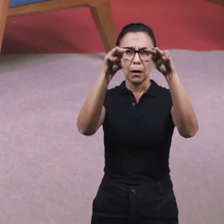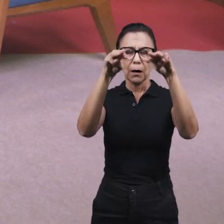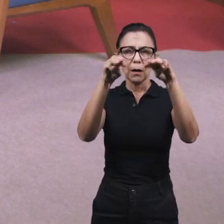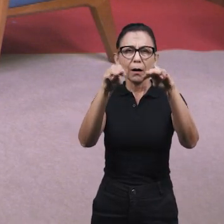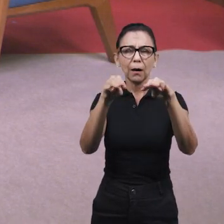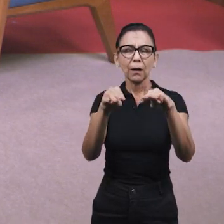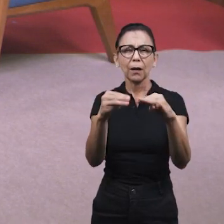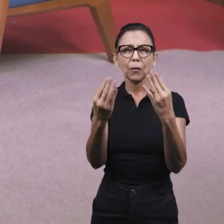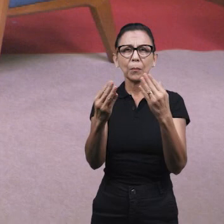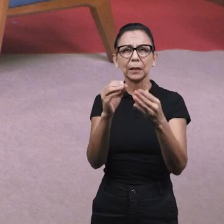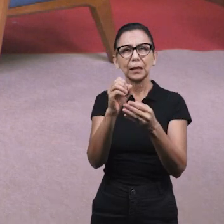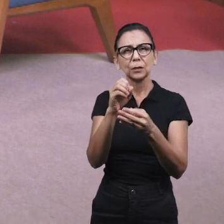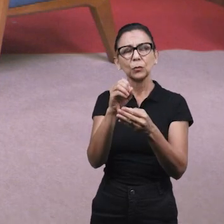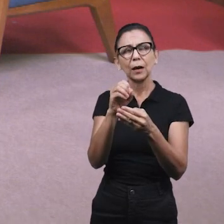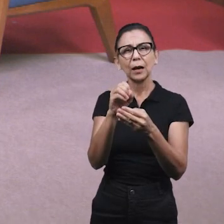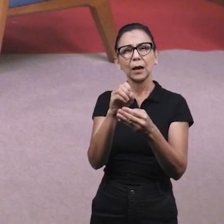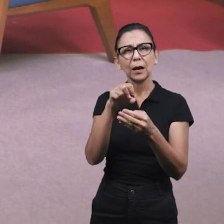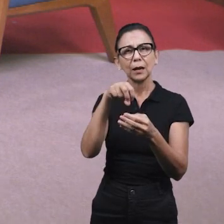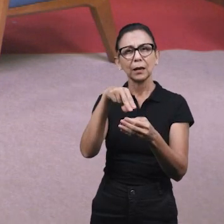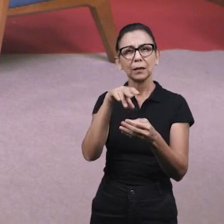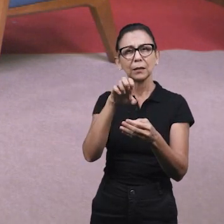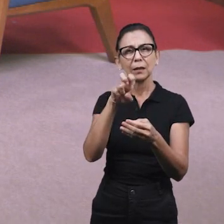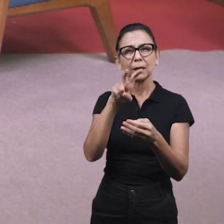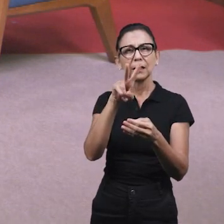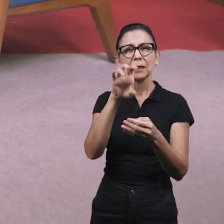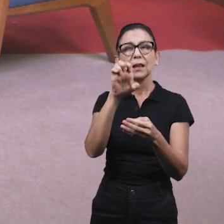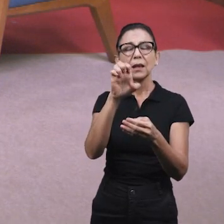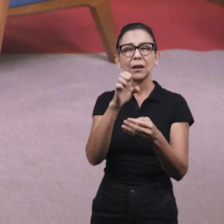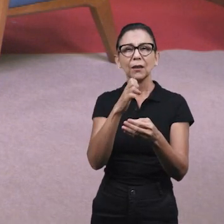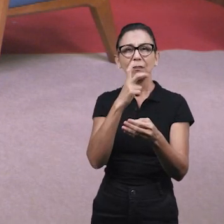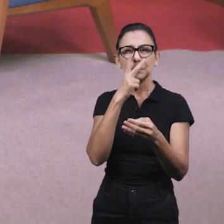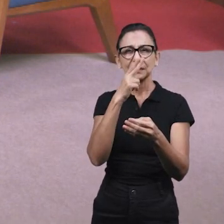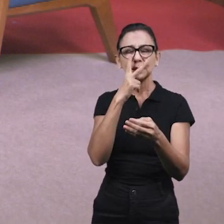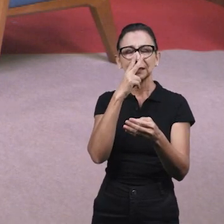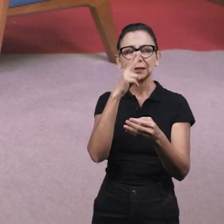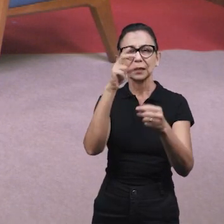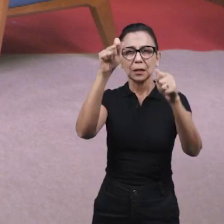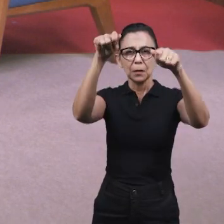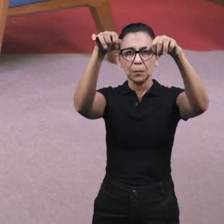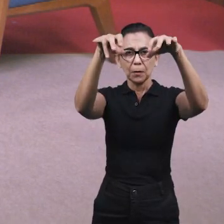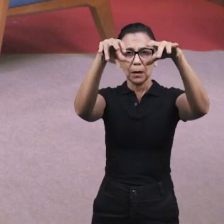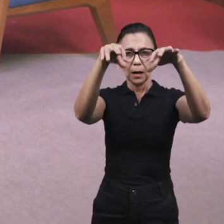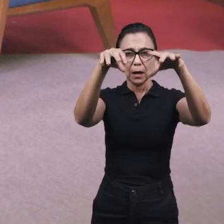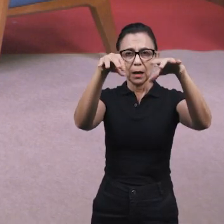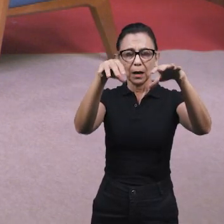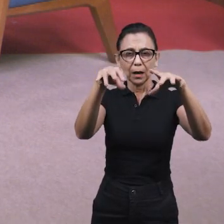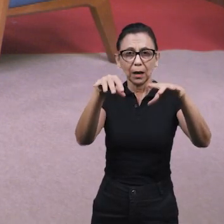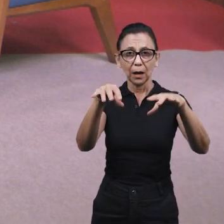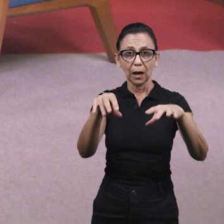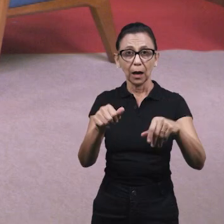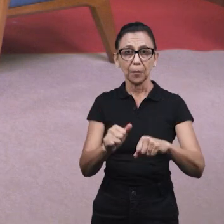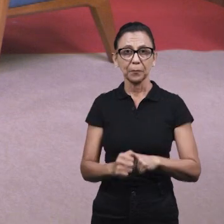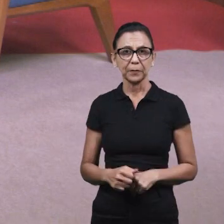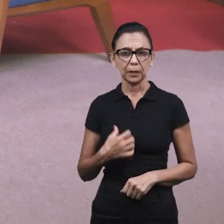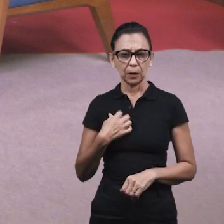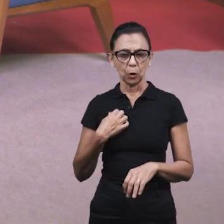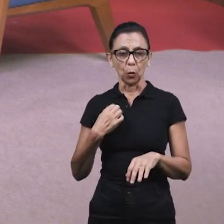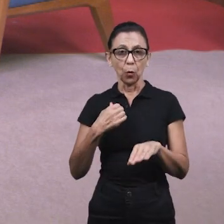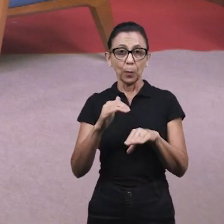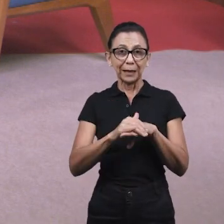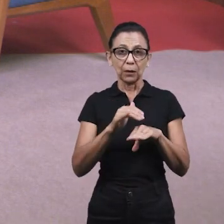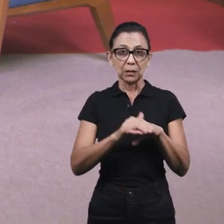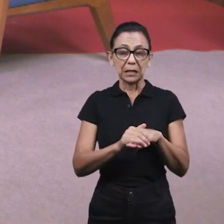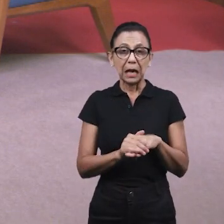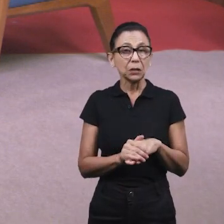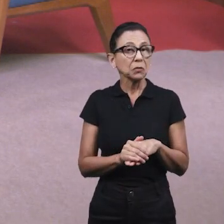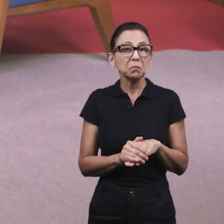os calçados. Então a água que brotou da rocha, não é? As codornizes.